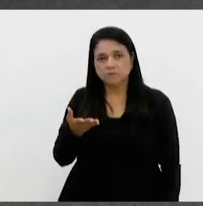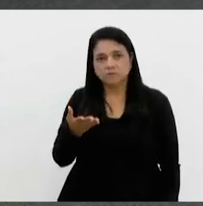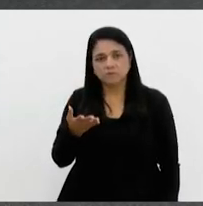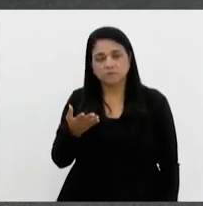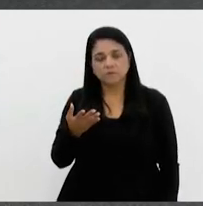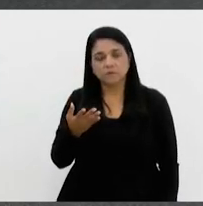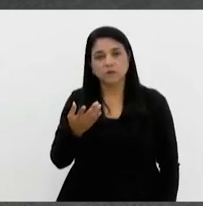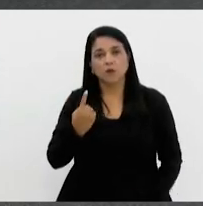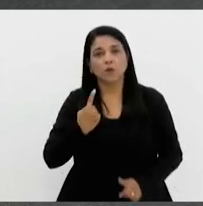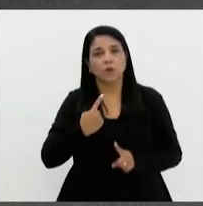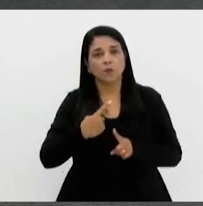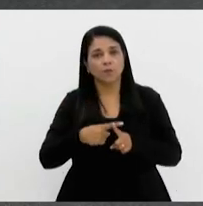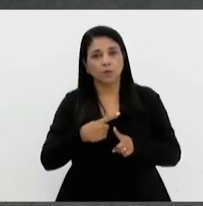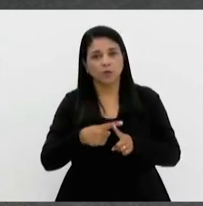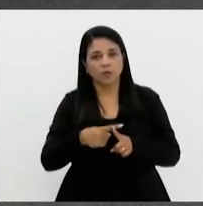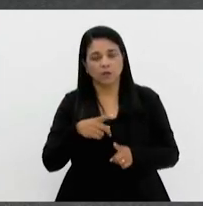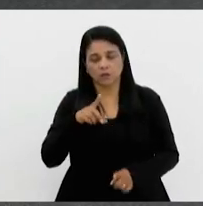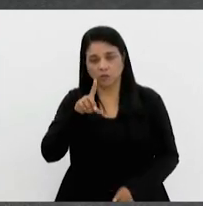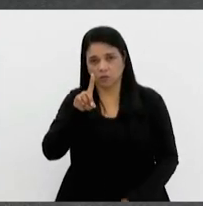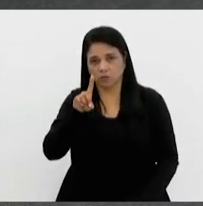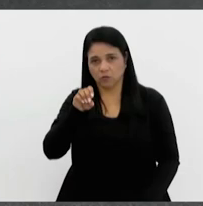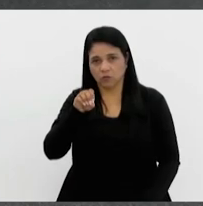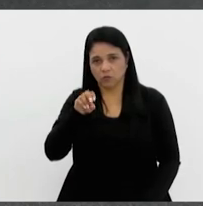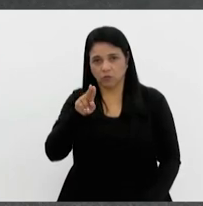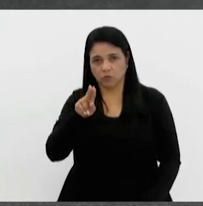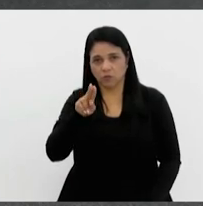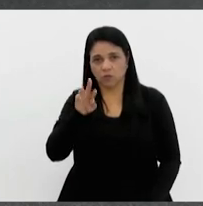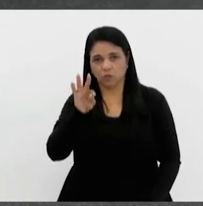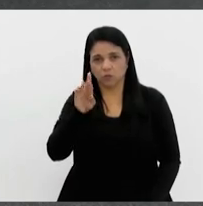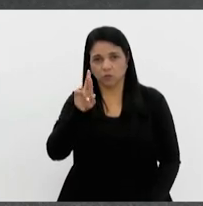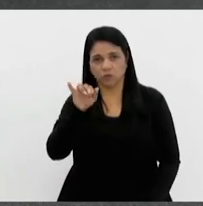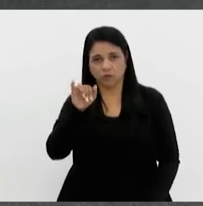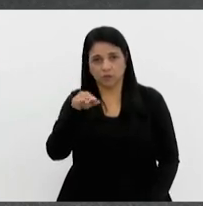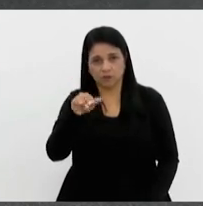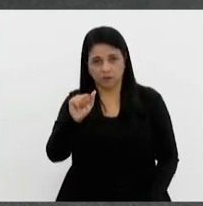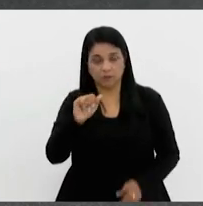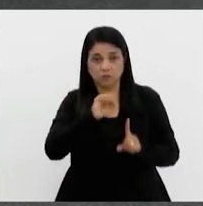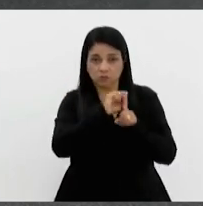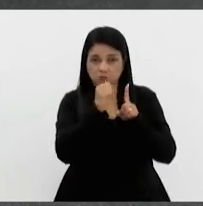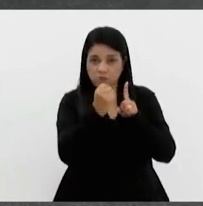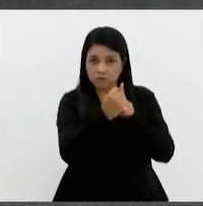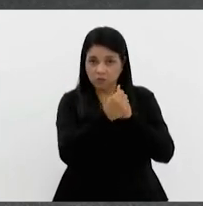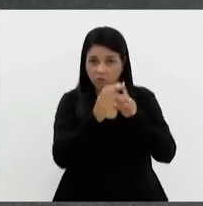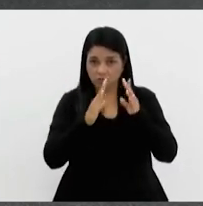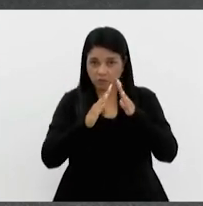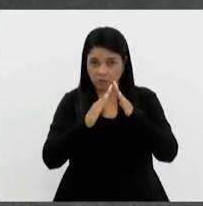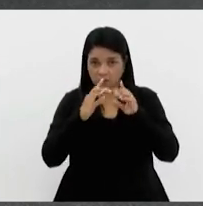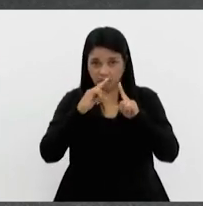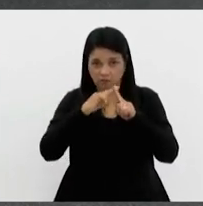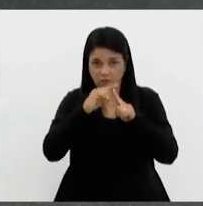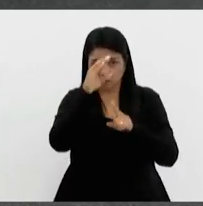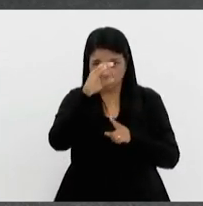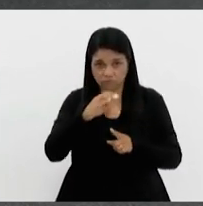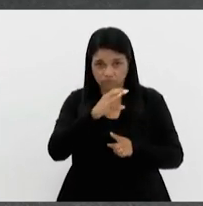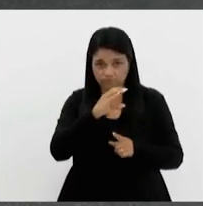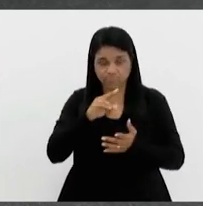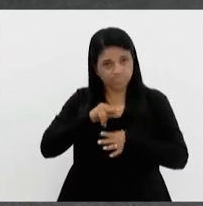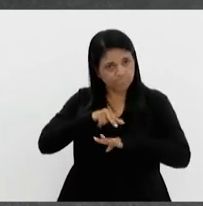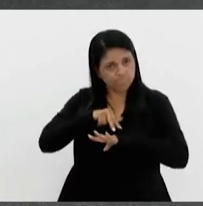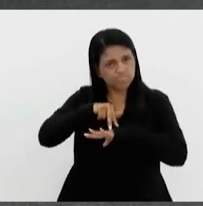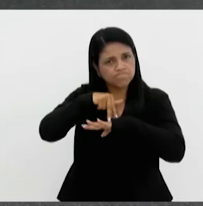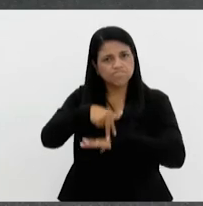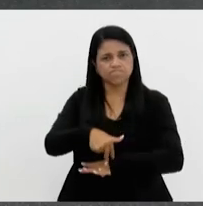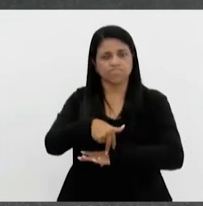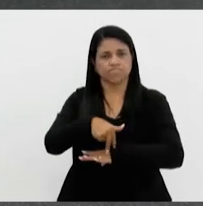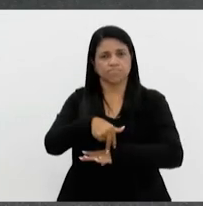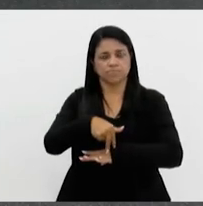porque a doutrina social da Igreja é bastante sólida. E